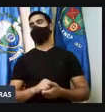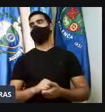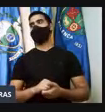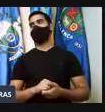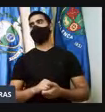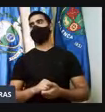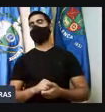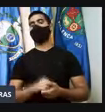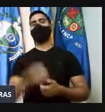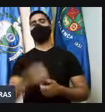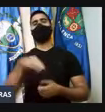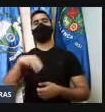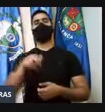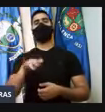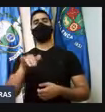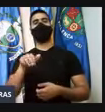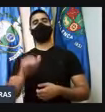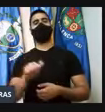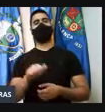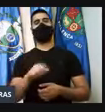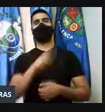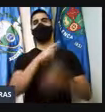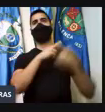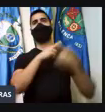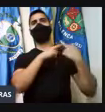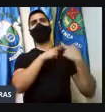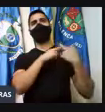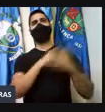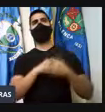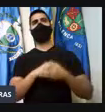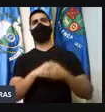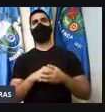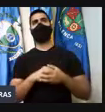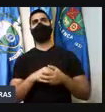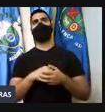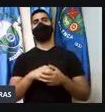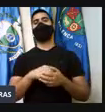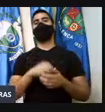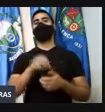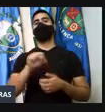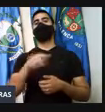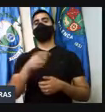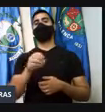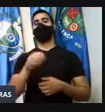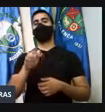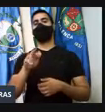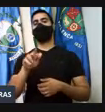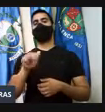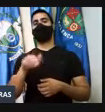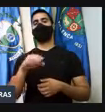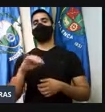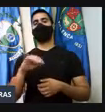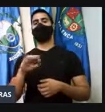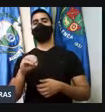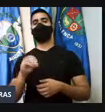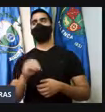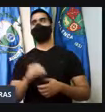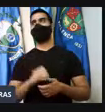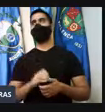das Dores da Silva, responsável pela Unidade Básica de Saúde de São Francisco. Discussão e votação para o dia